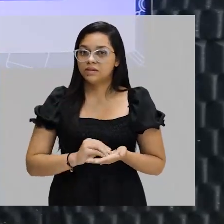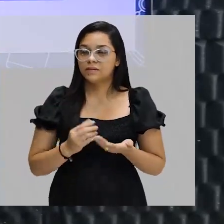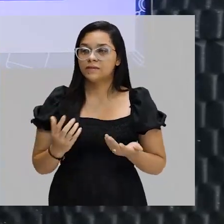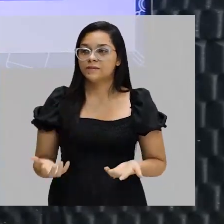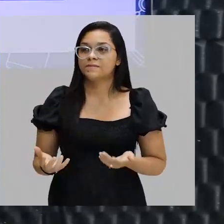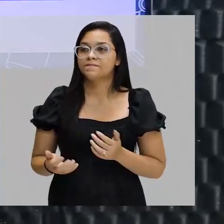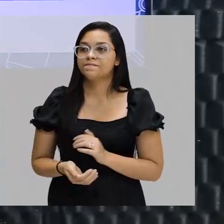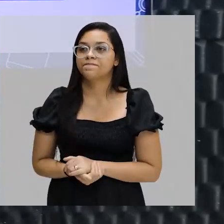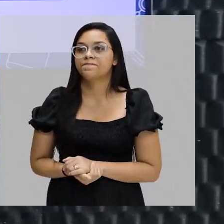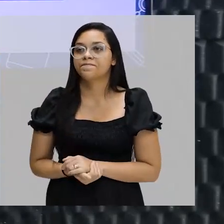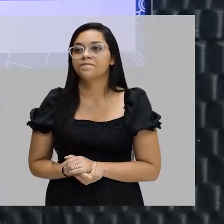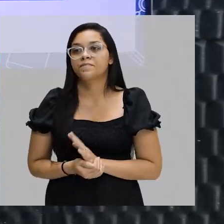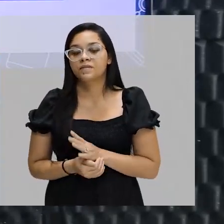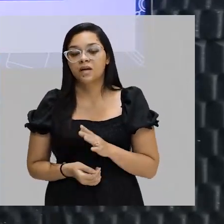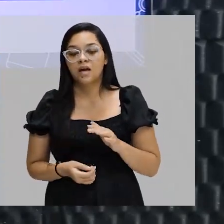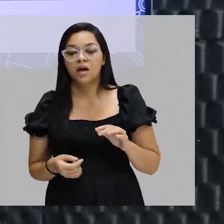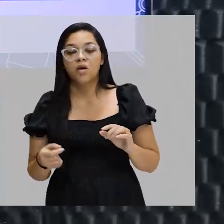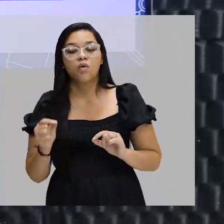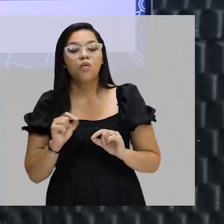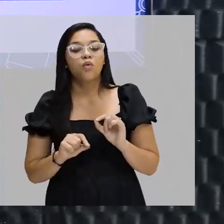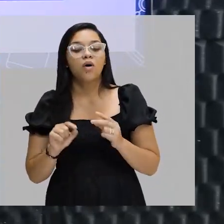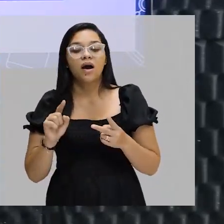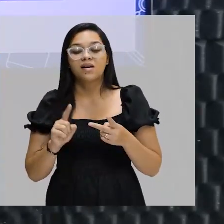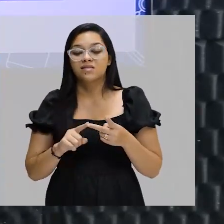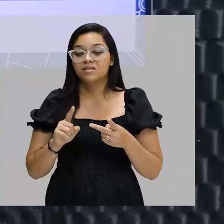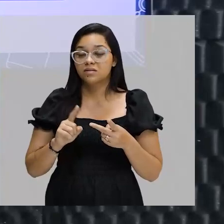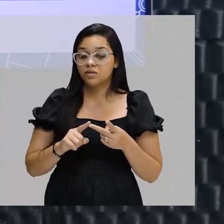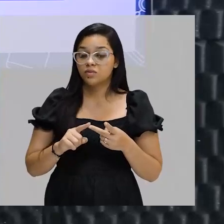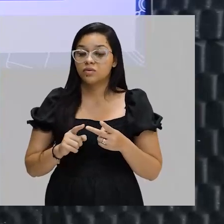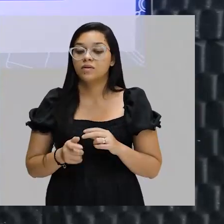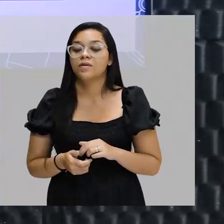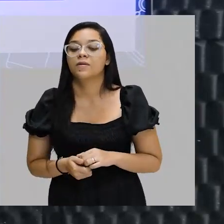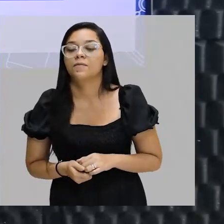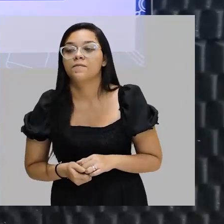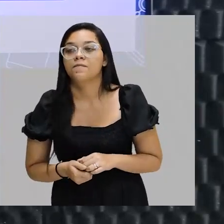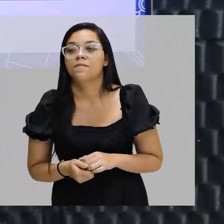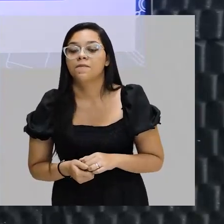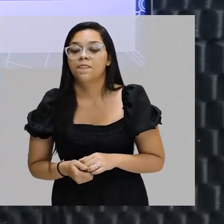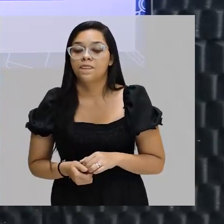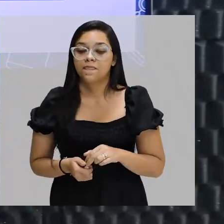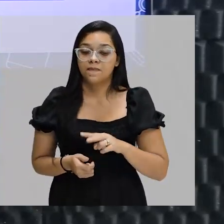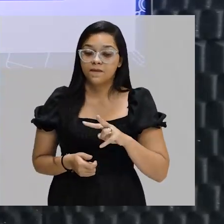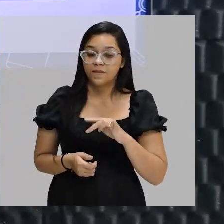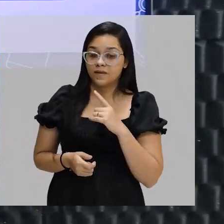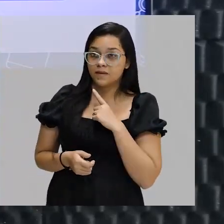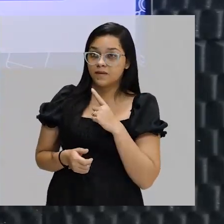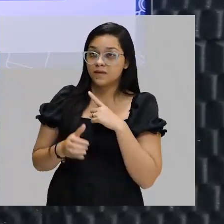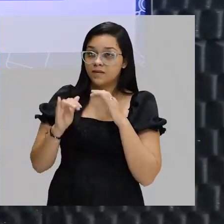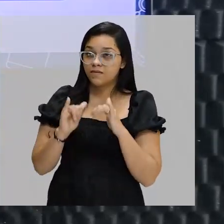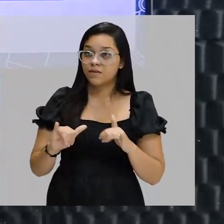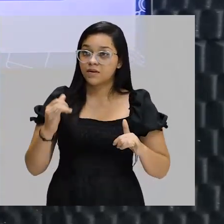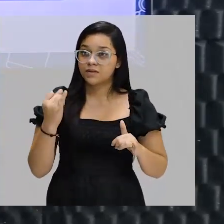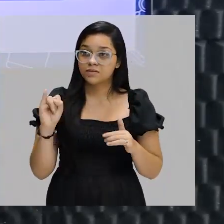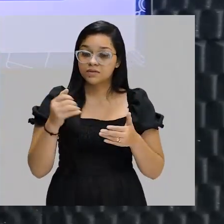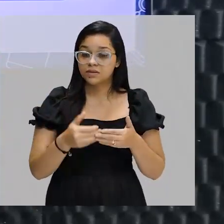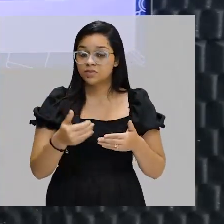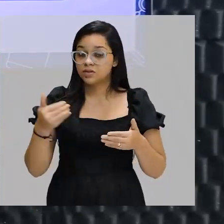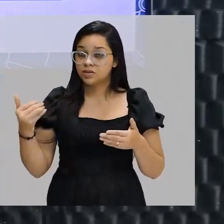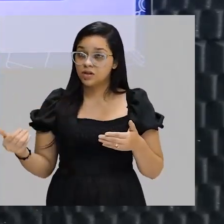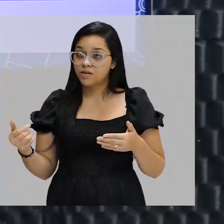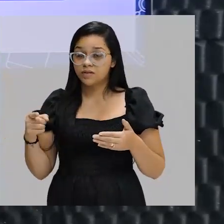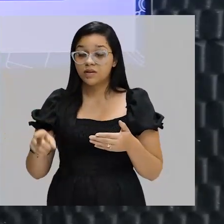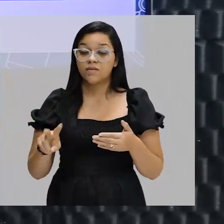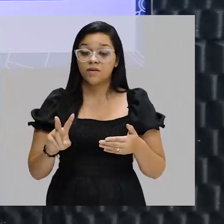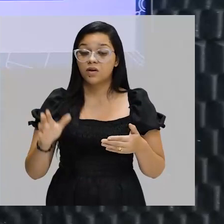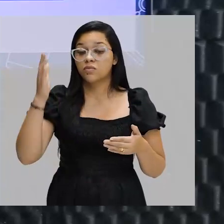coisa. Já a non-essential, que é a não essencial, ela vai trazer informações que, se você tirar, você